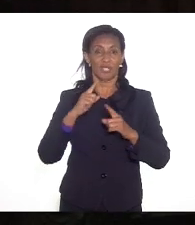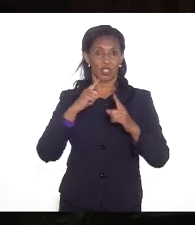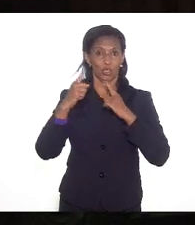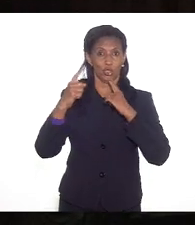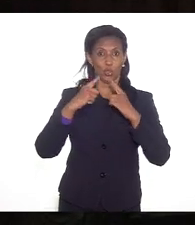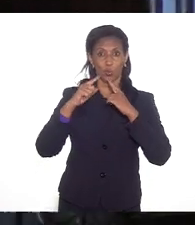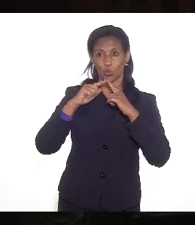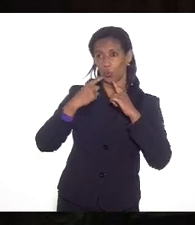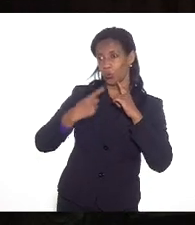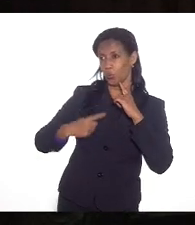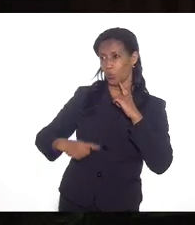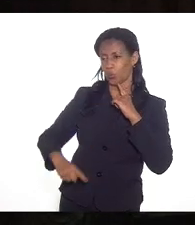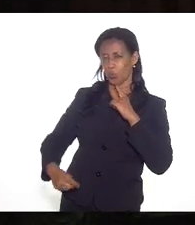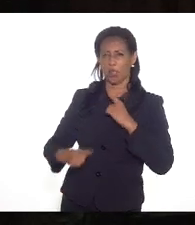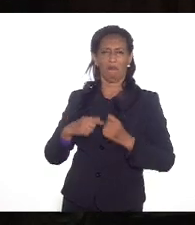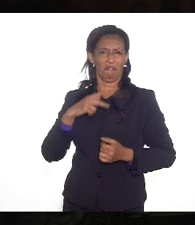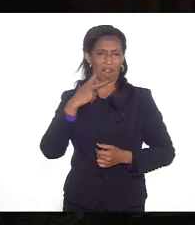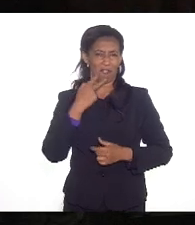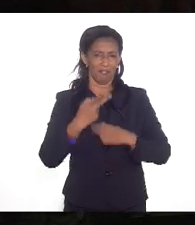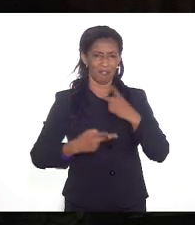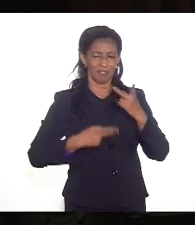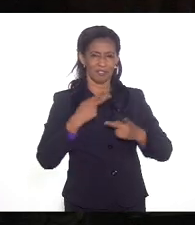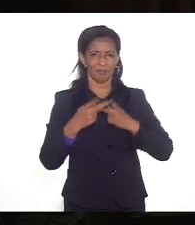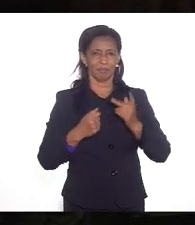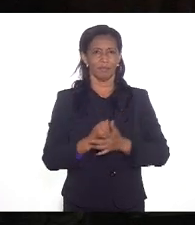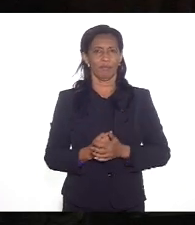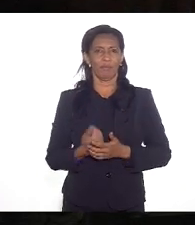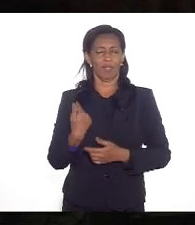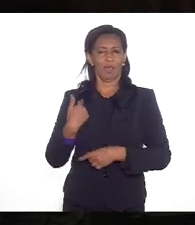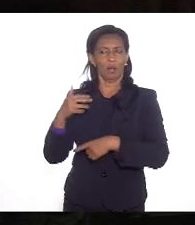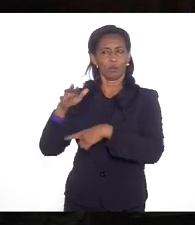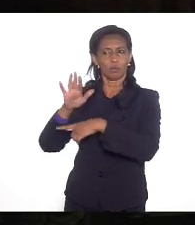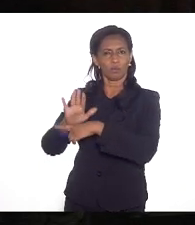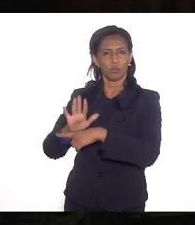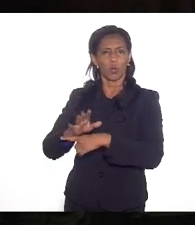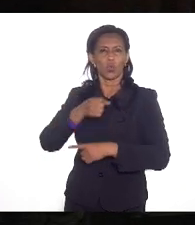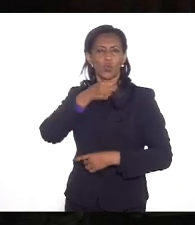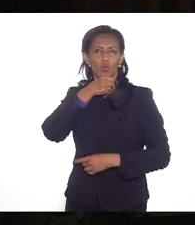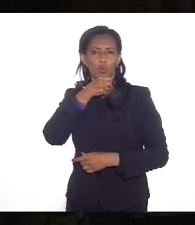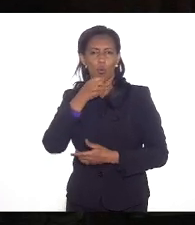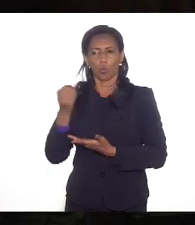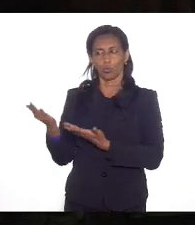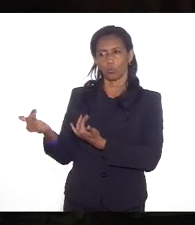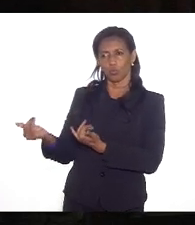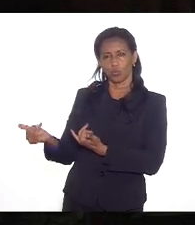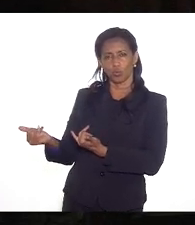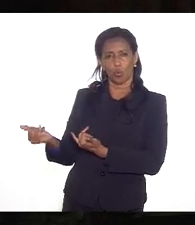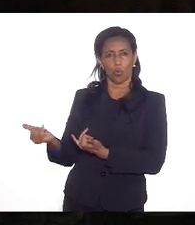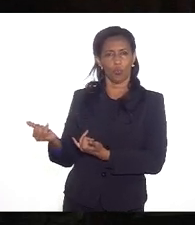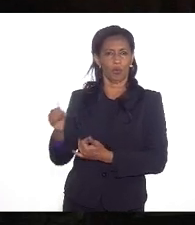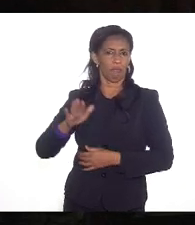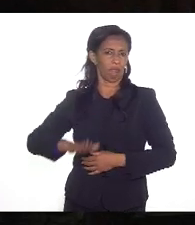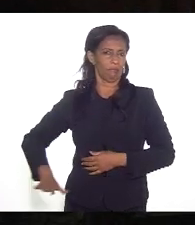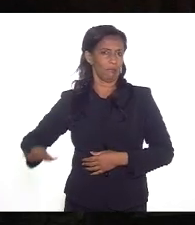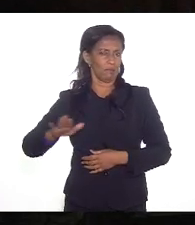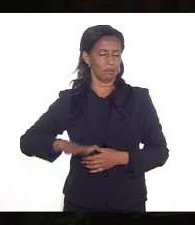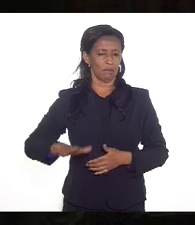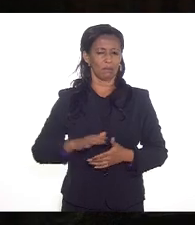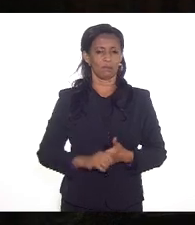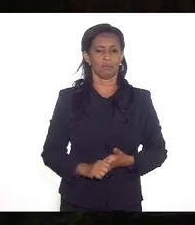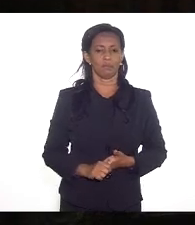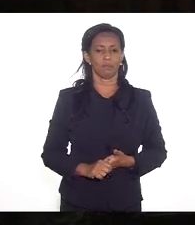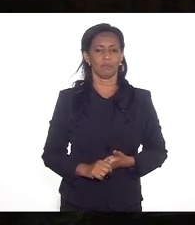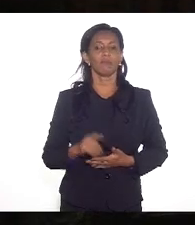discurso político aqueles que eu sei aquilo defende idosos crianças e adolescentes jovem